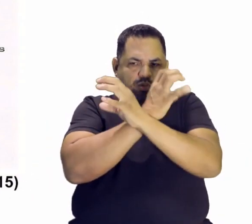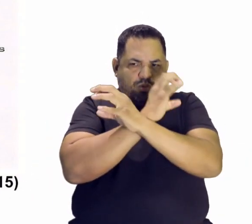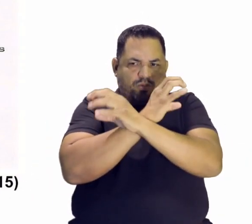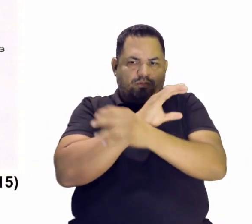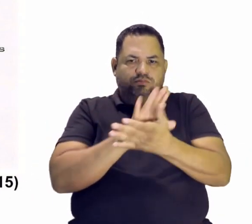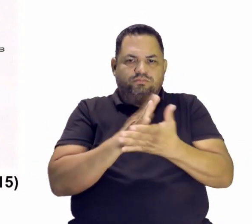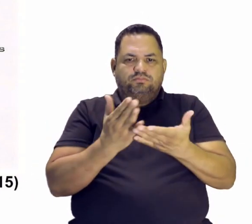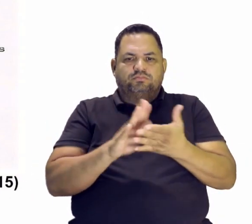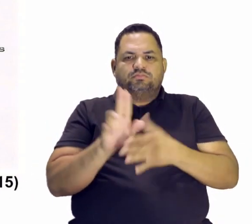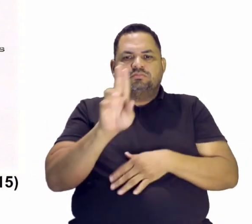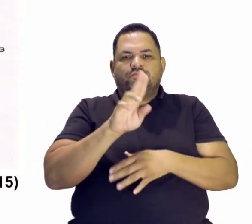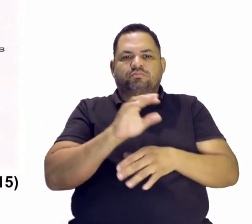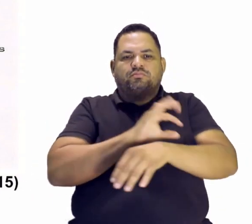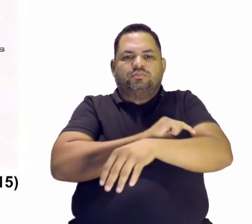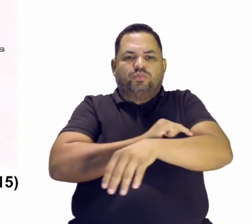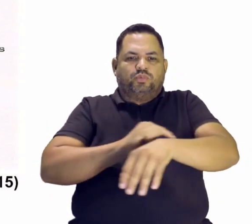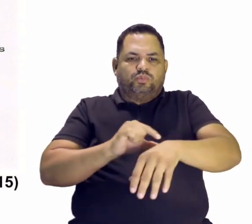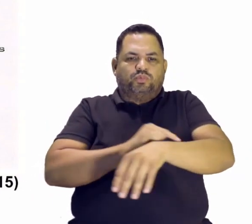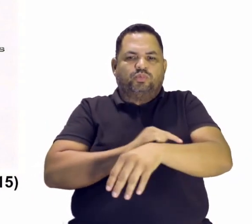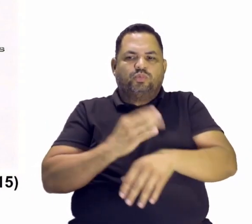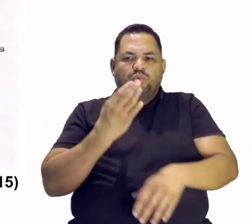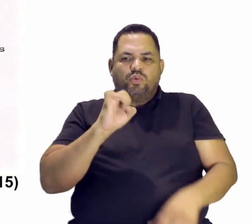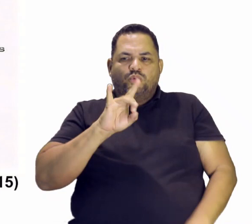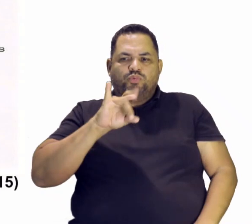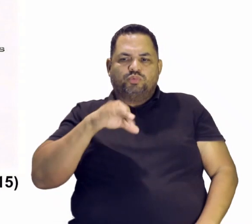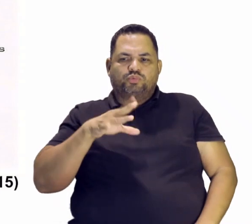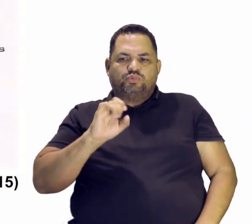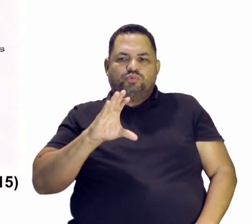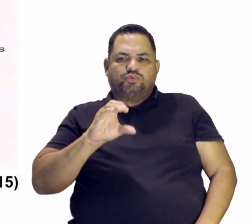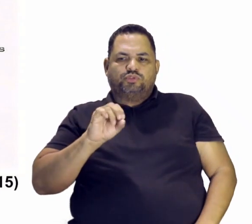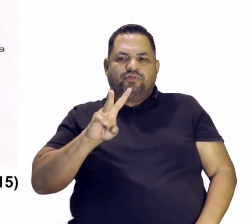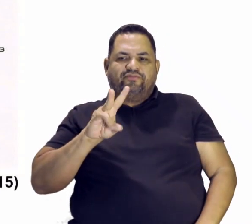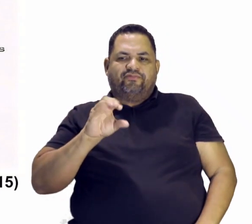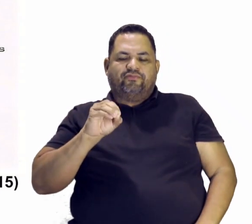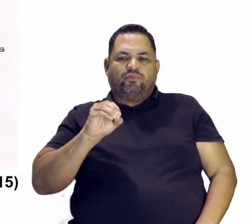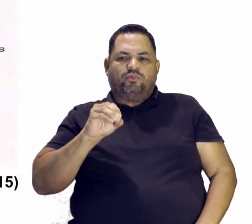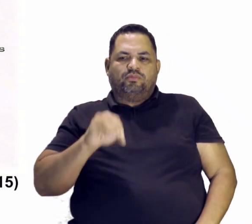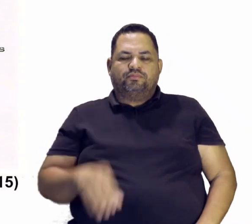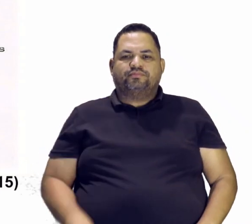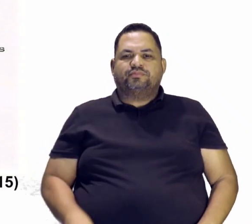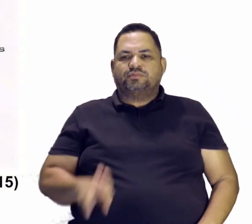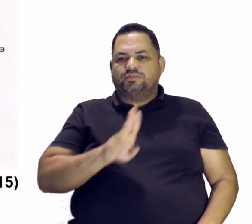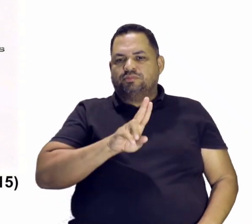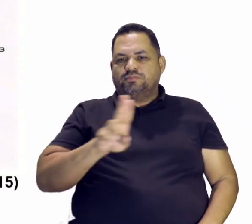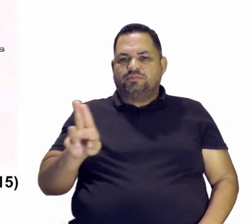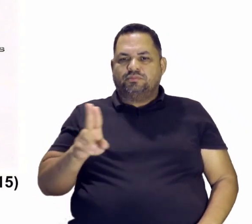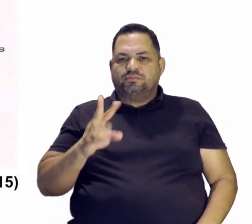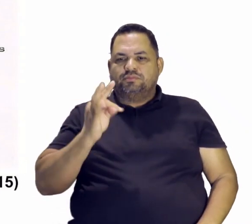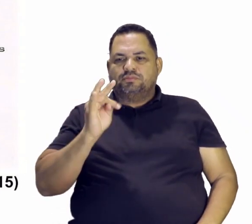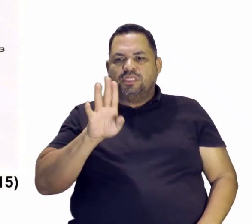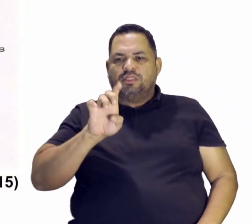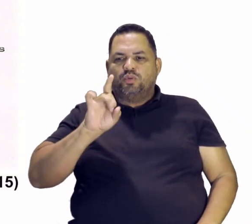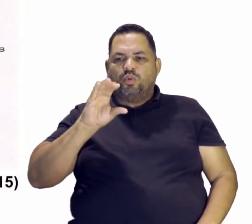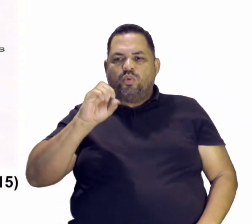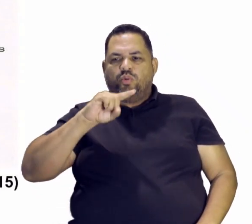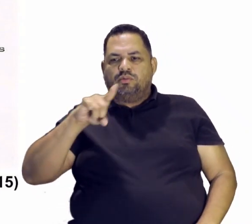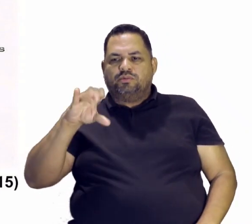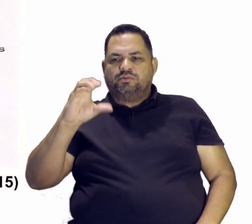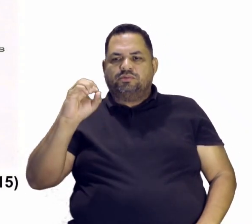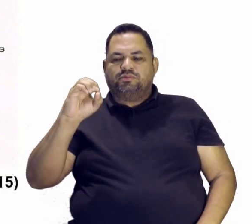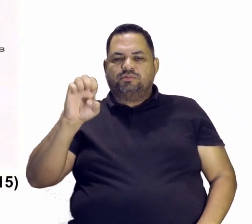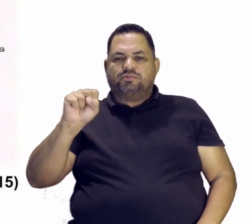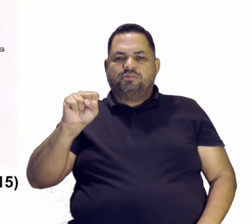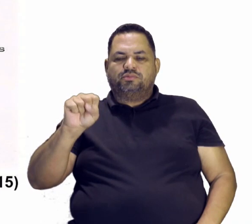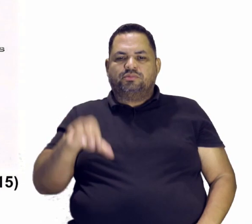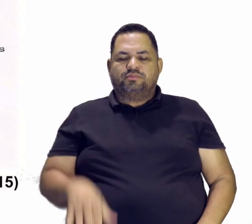por meio de um tecido conjuntivo robusto, os chamados tendões. Então, nós temos aqui os